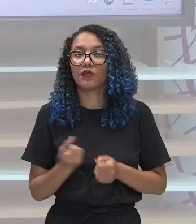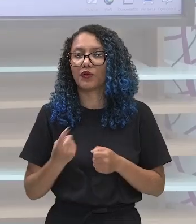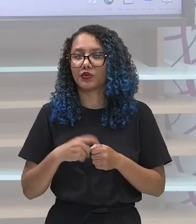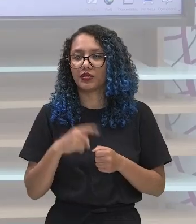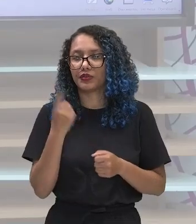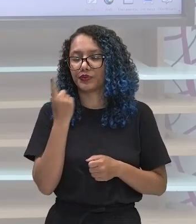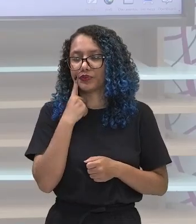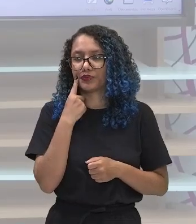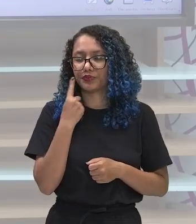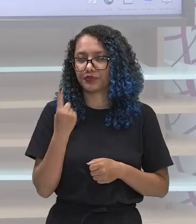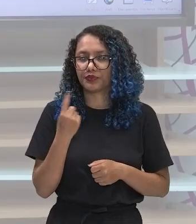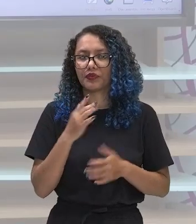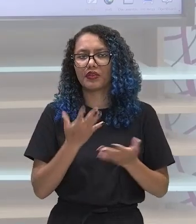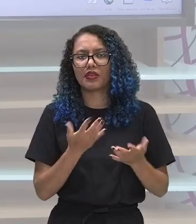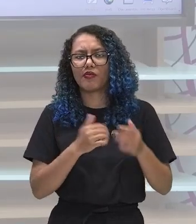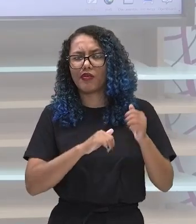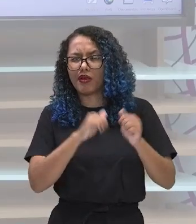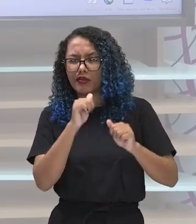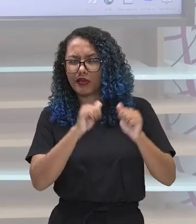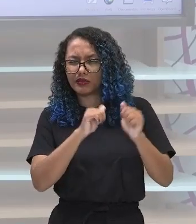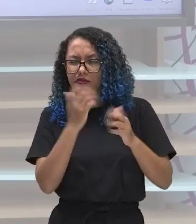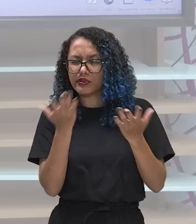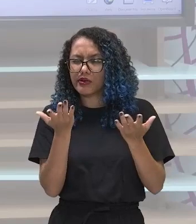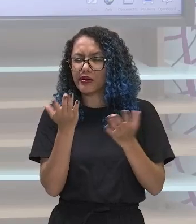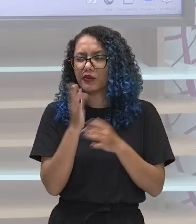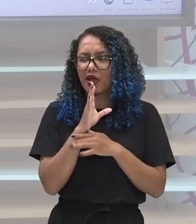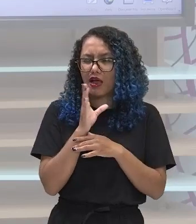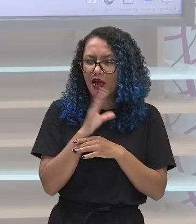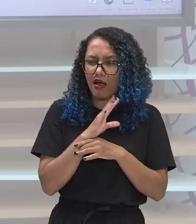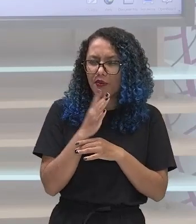cabeça, né, analisando assim, de forma bem fácil,